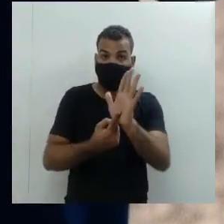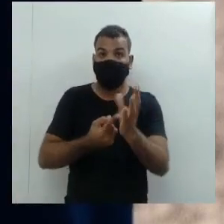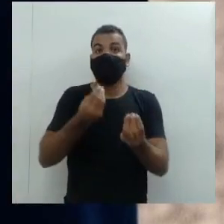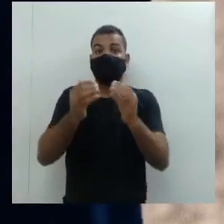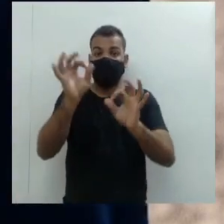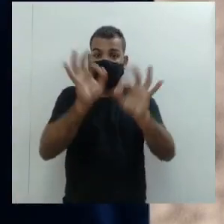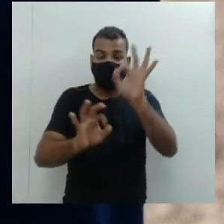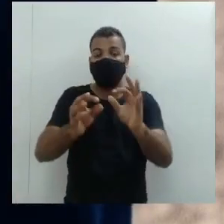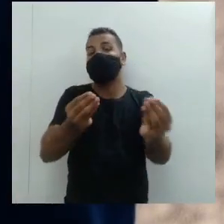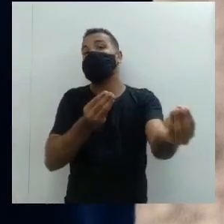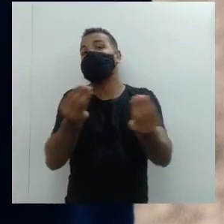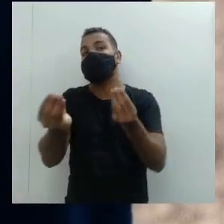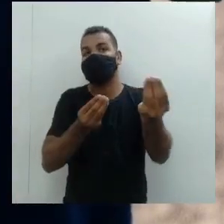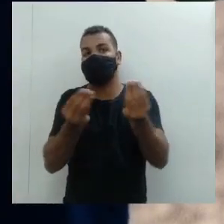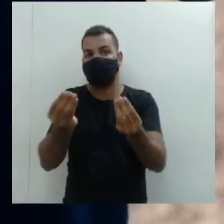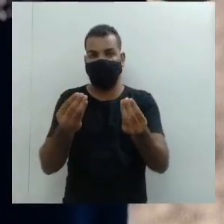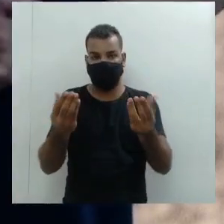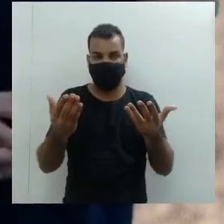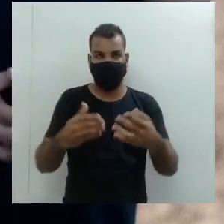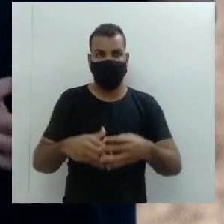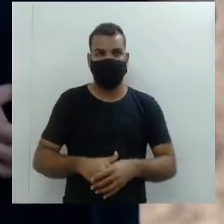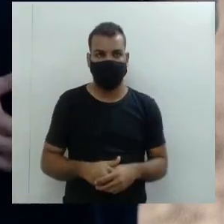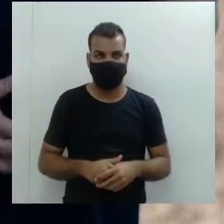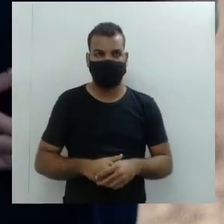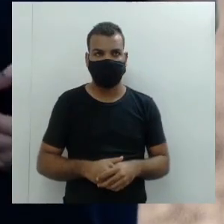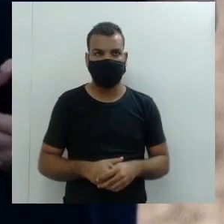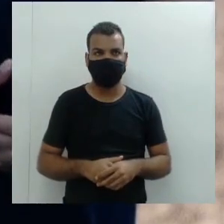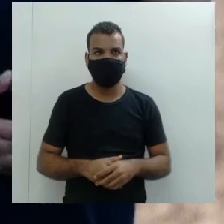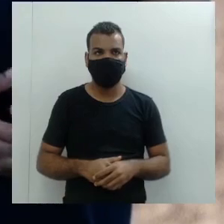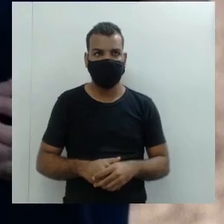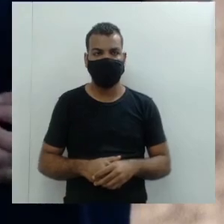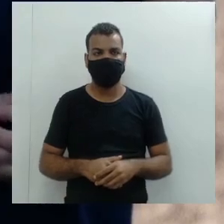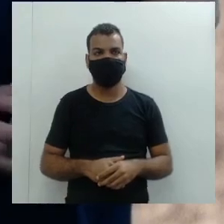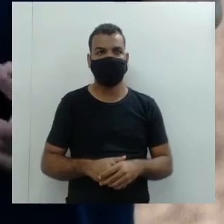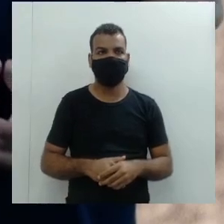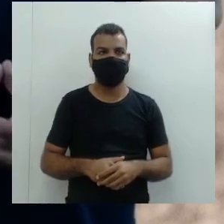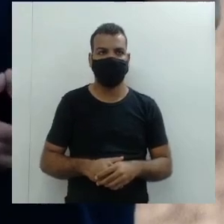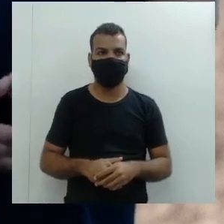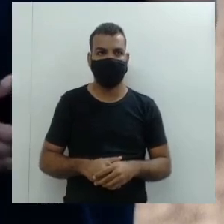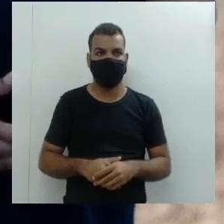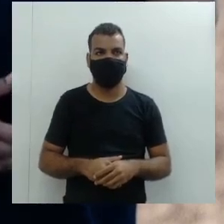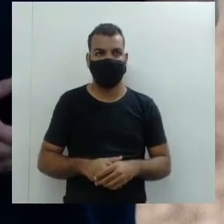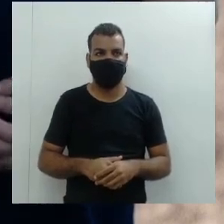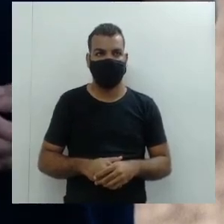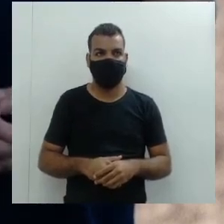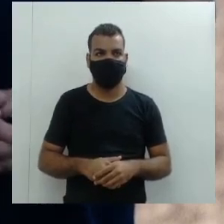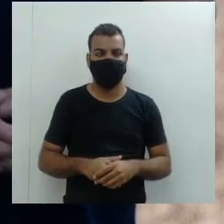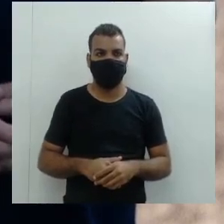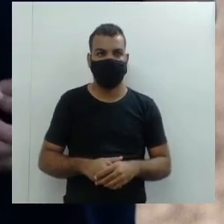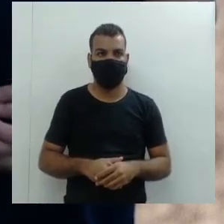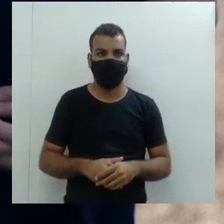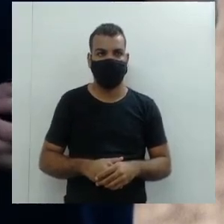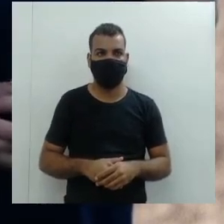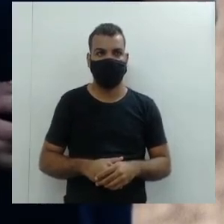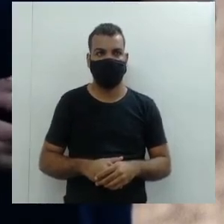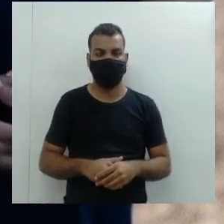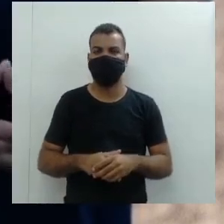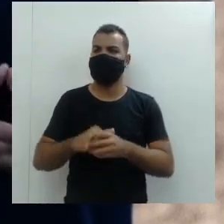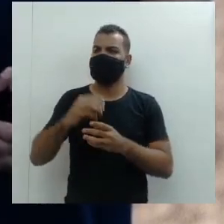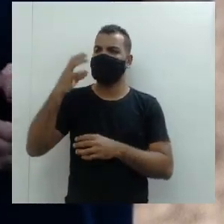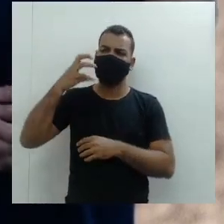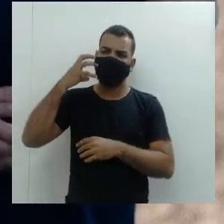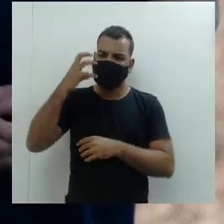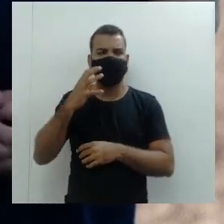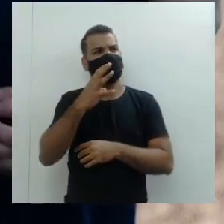organiza, como ela se constrói. Eu vou lançar um desafio para o estudante, que é justamente que ele escute uma música, um